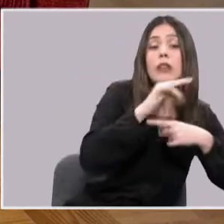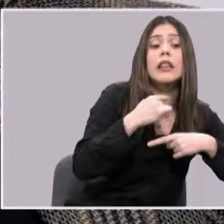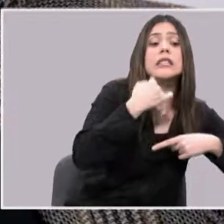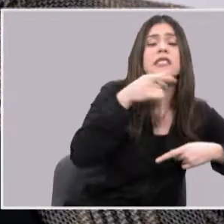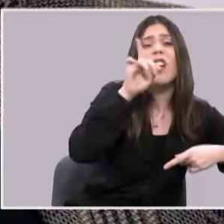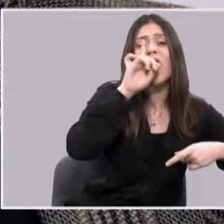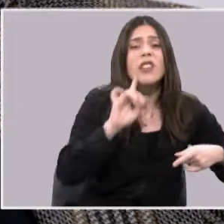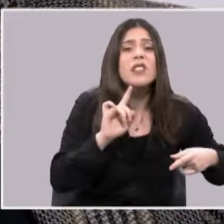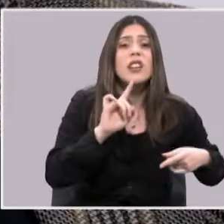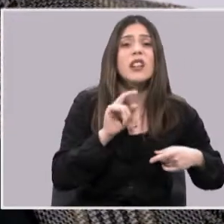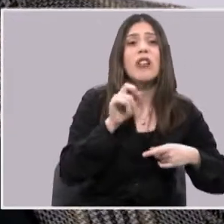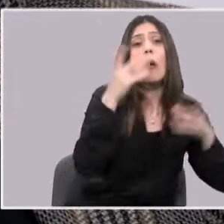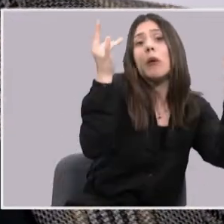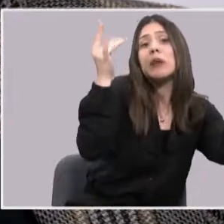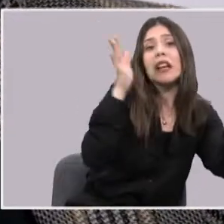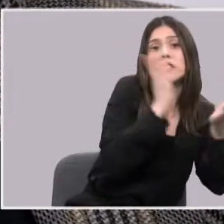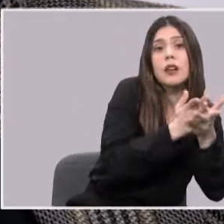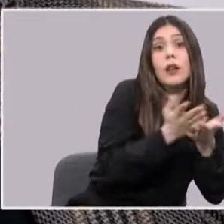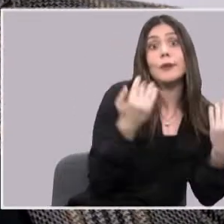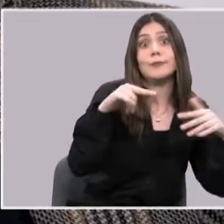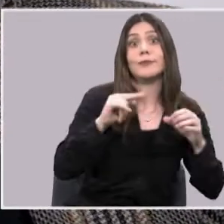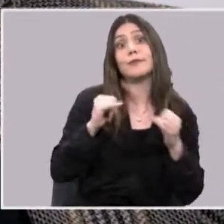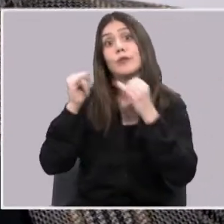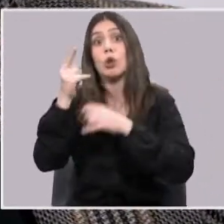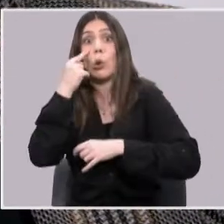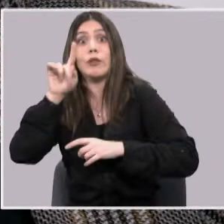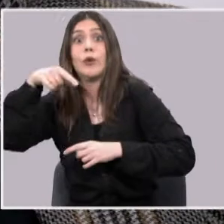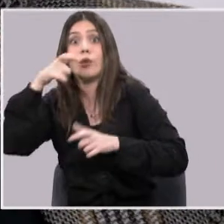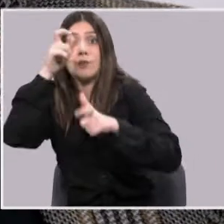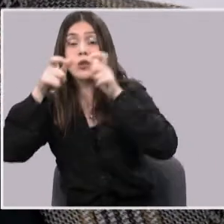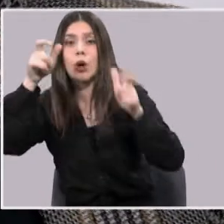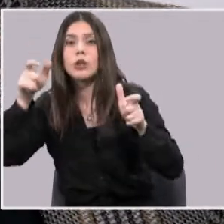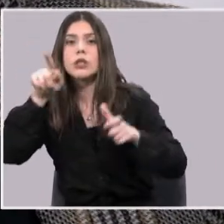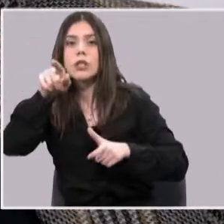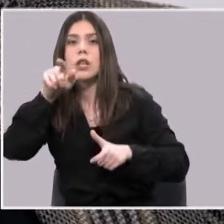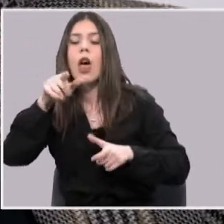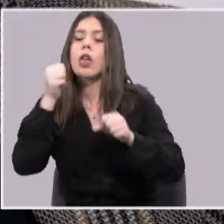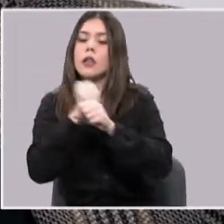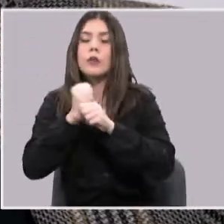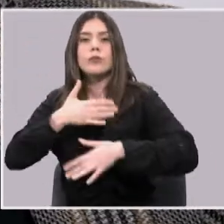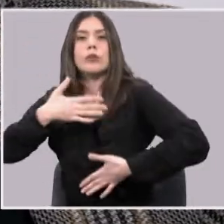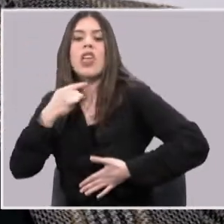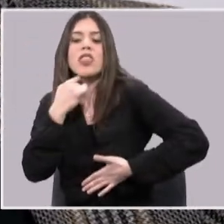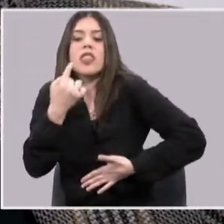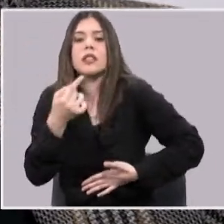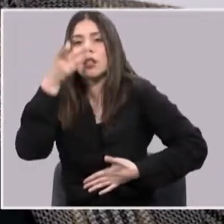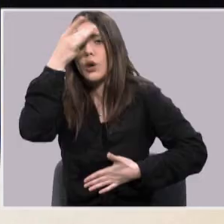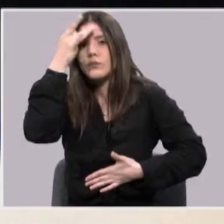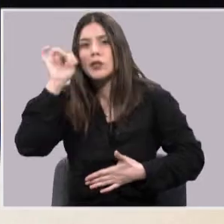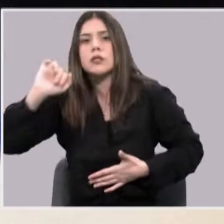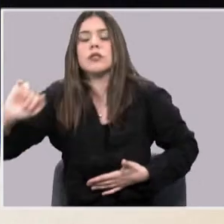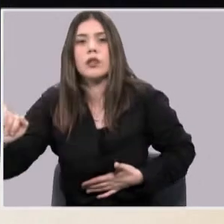Facebook, que lançam rumores só por brincadeira, só para brincarem, mas depois também conheço outros que utilizam de forma bastante profissional para